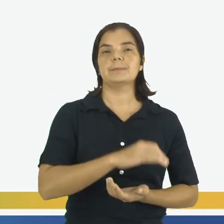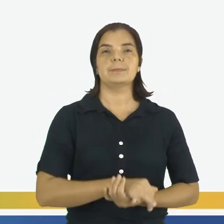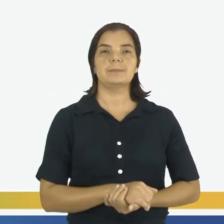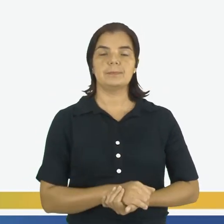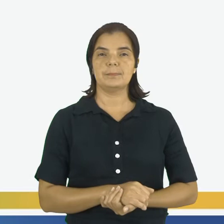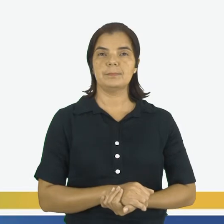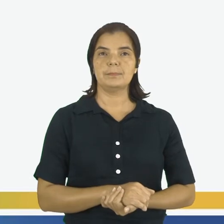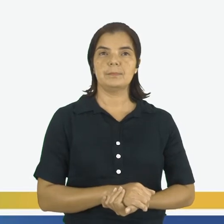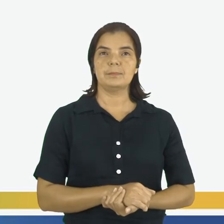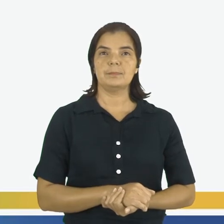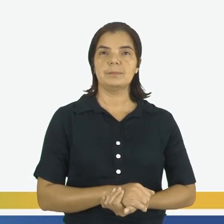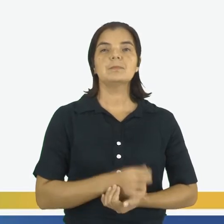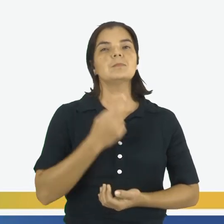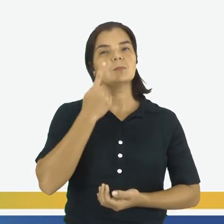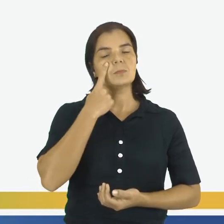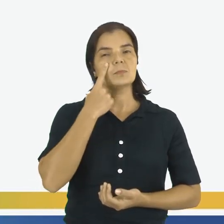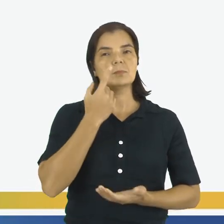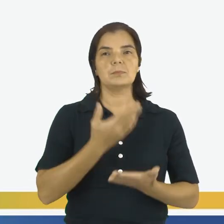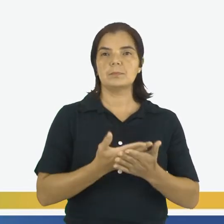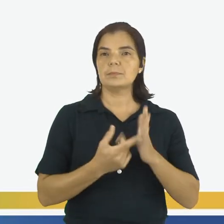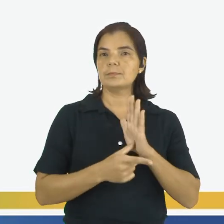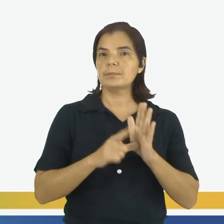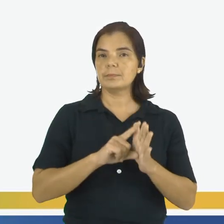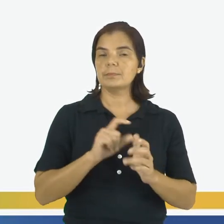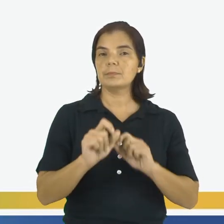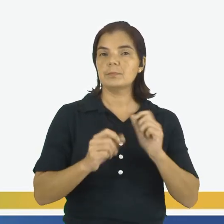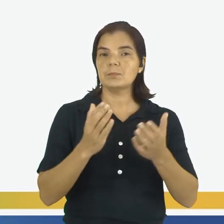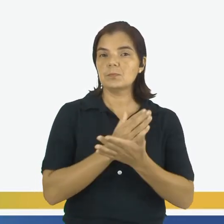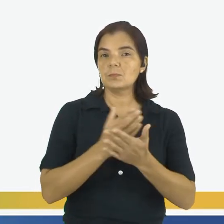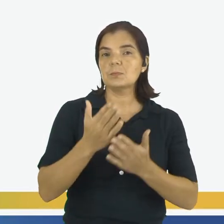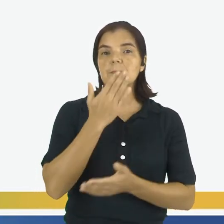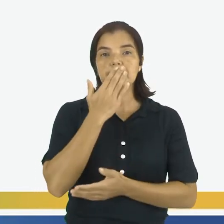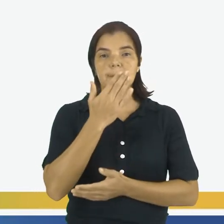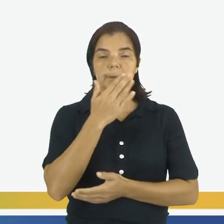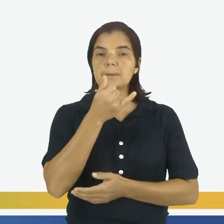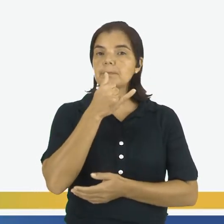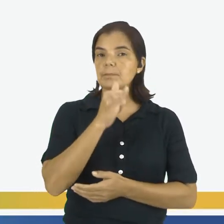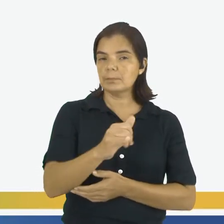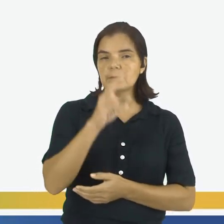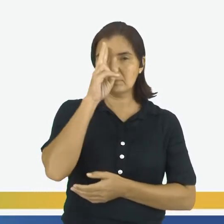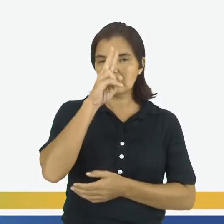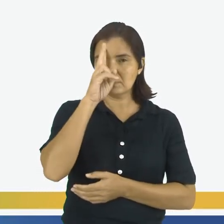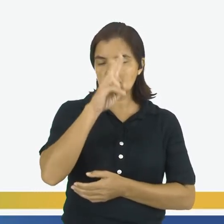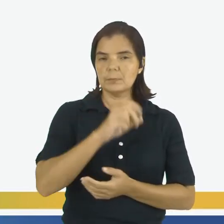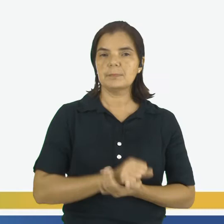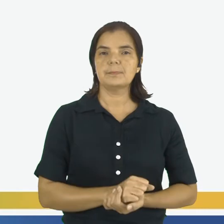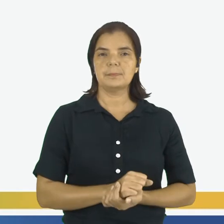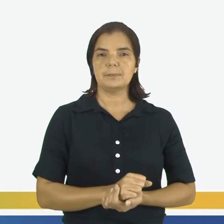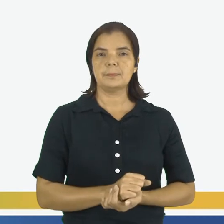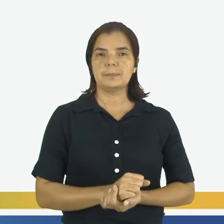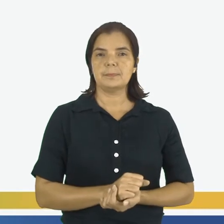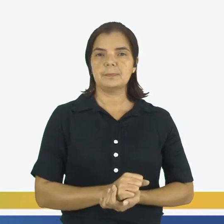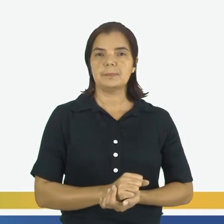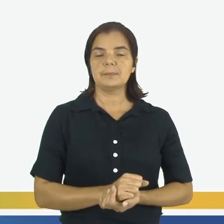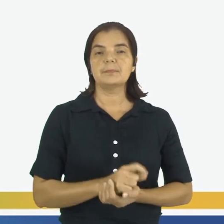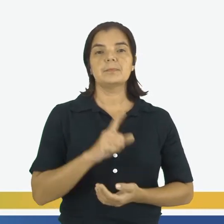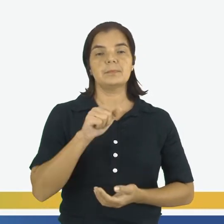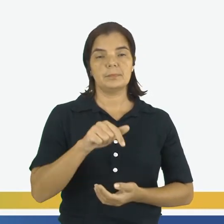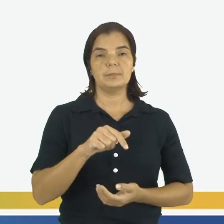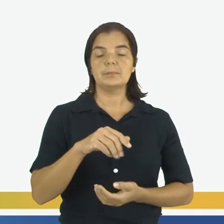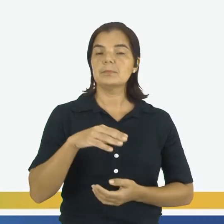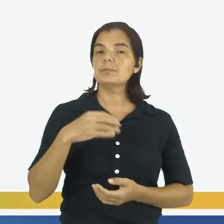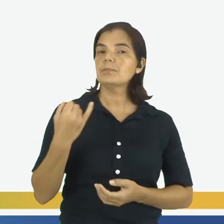de energia? Nós vimos na aula anterior alguns tipos de energia. Você lembra? Eram,